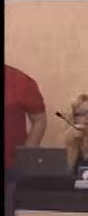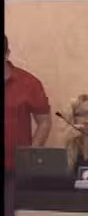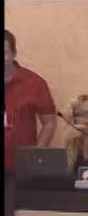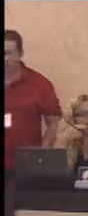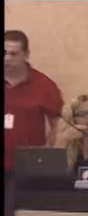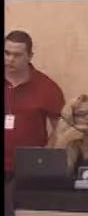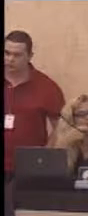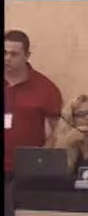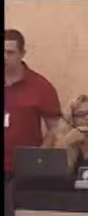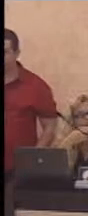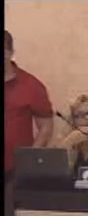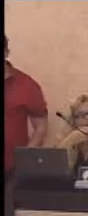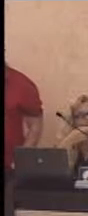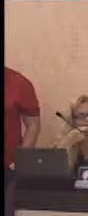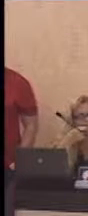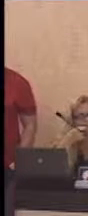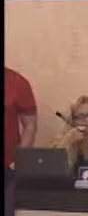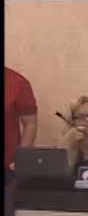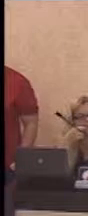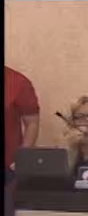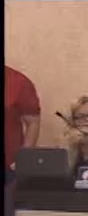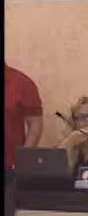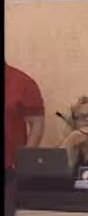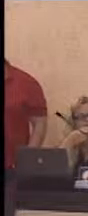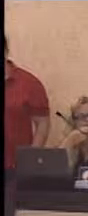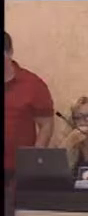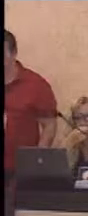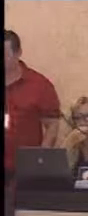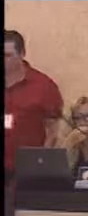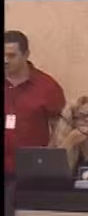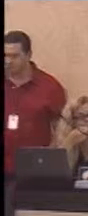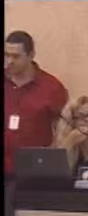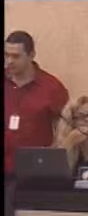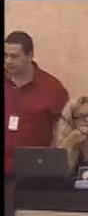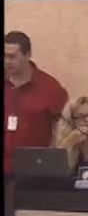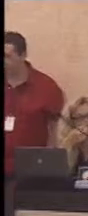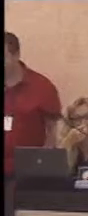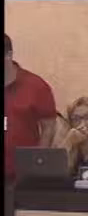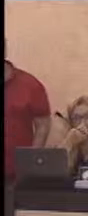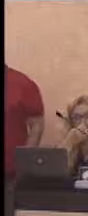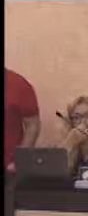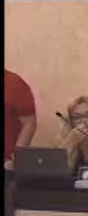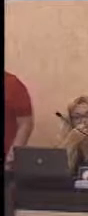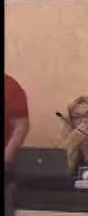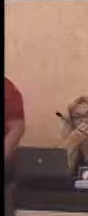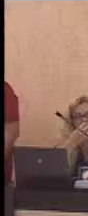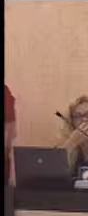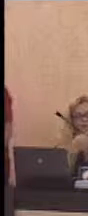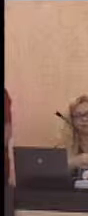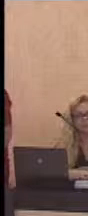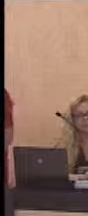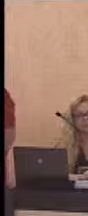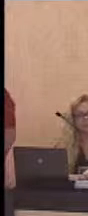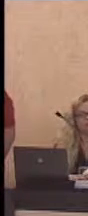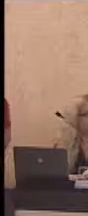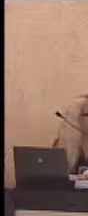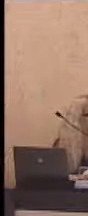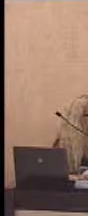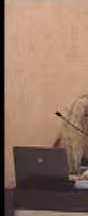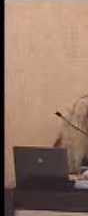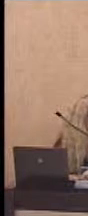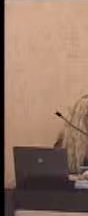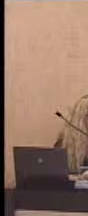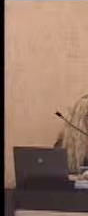inciso 27º da Lei Orgânica do Município, a fim de requerer respeitosamente a prorrogação do prazo de